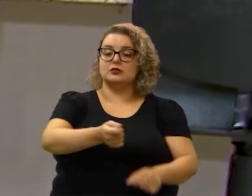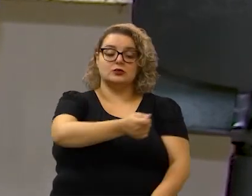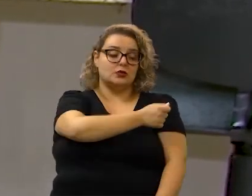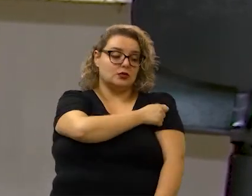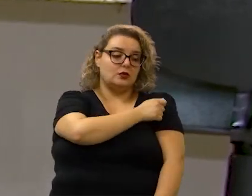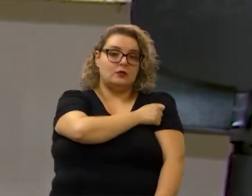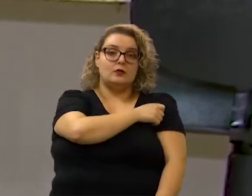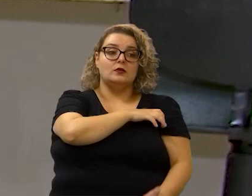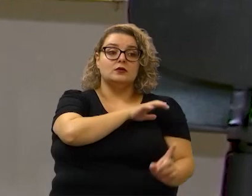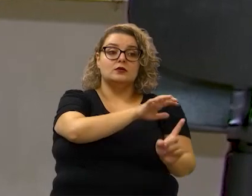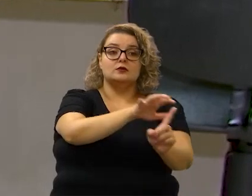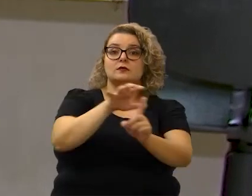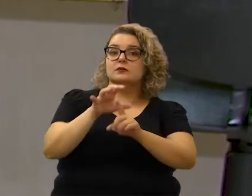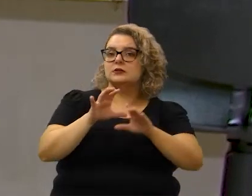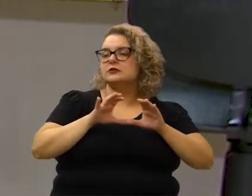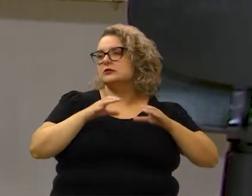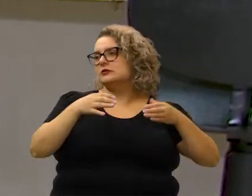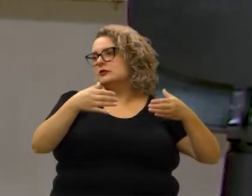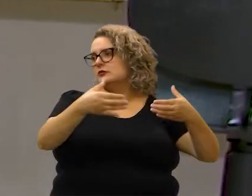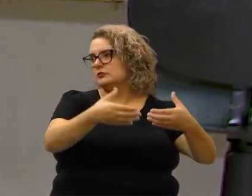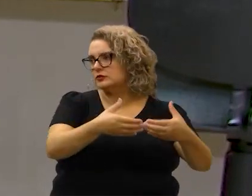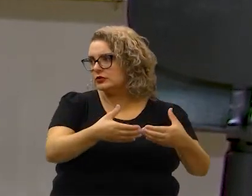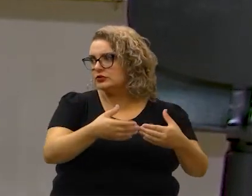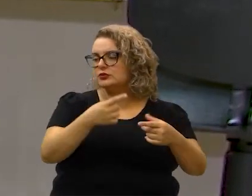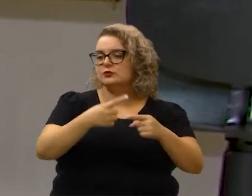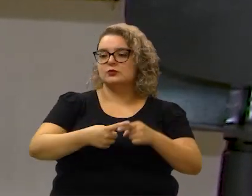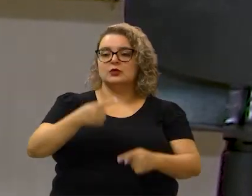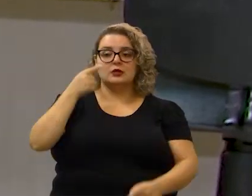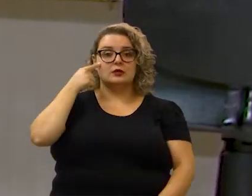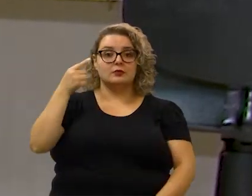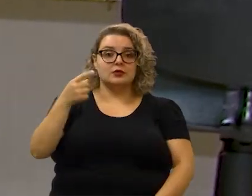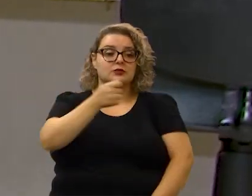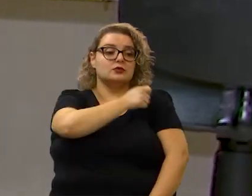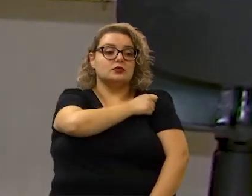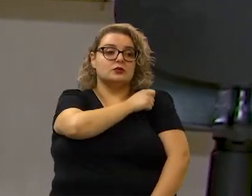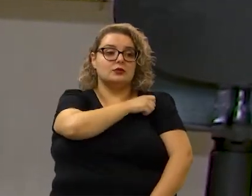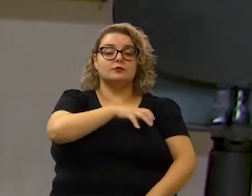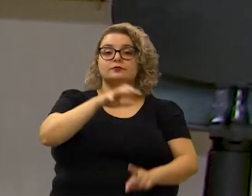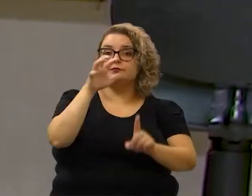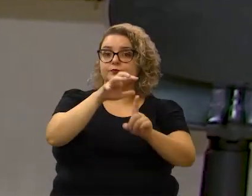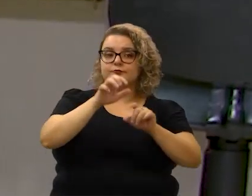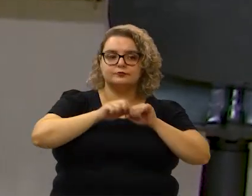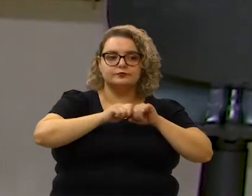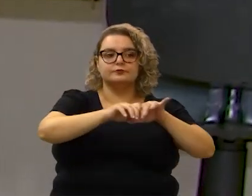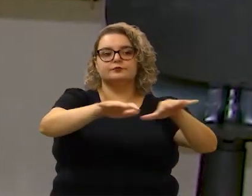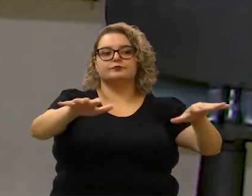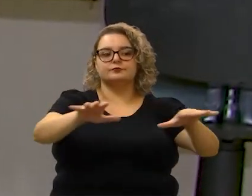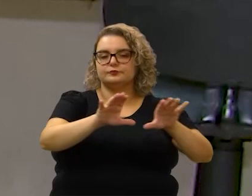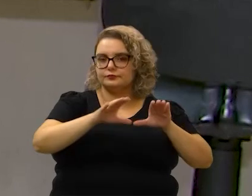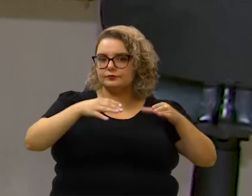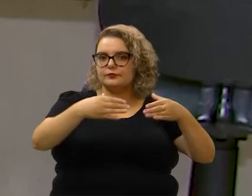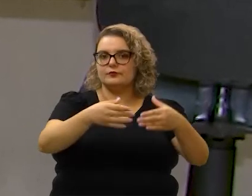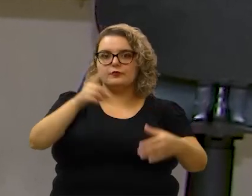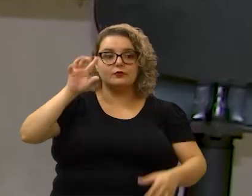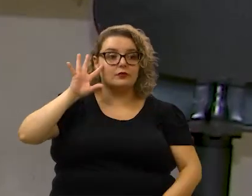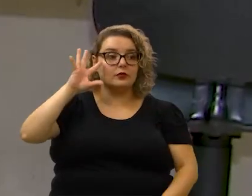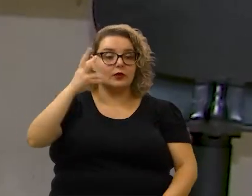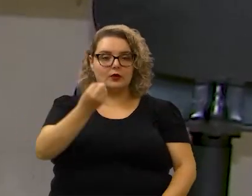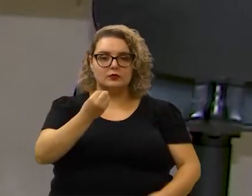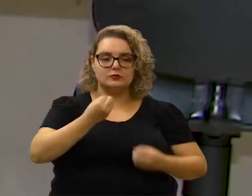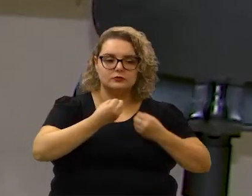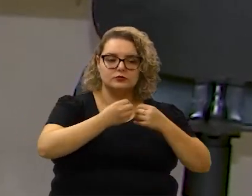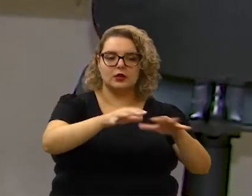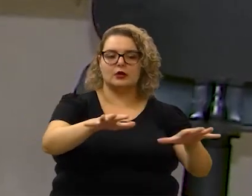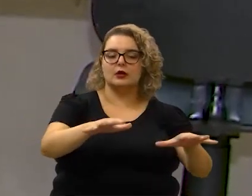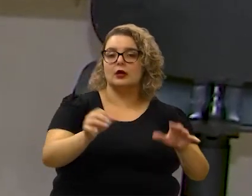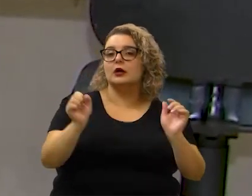seus alunos impactem a comunidade. Porque eles pensam que os alunos dele conseguindo replicar esse conhecimento também na comunidade,